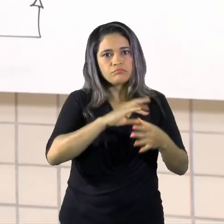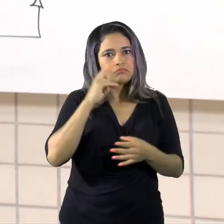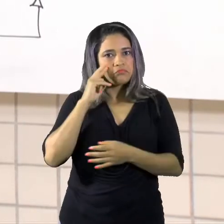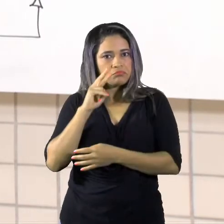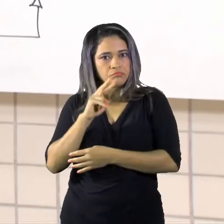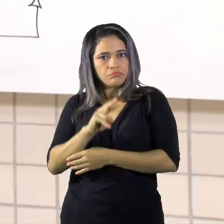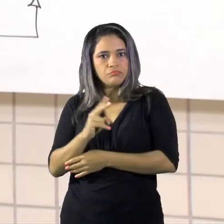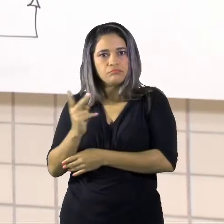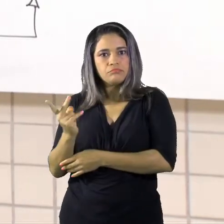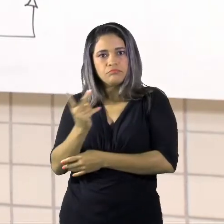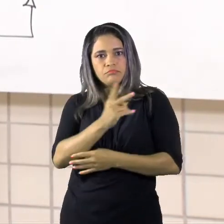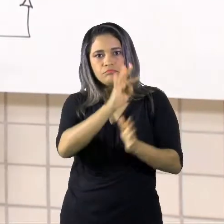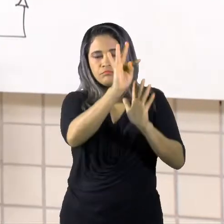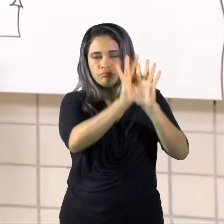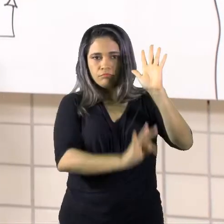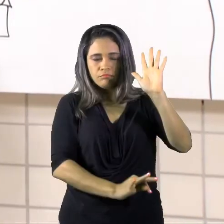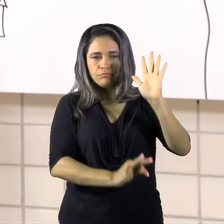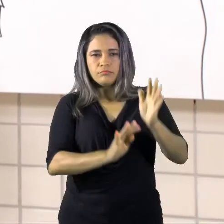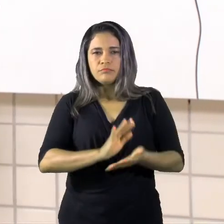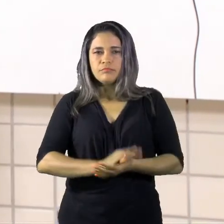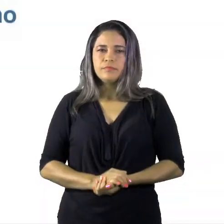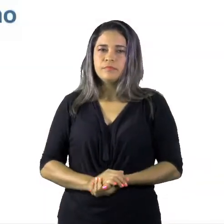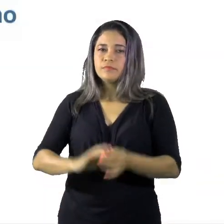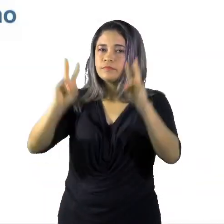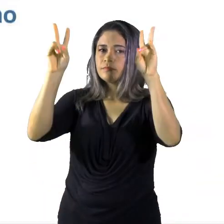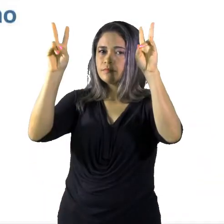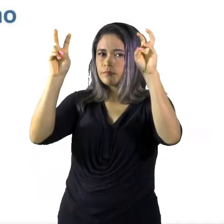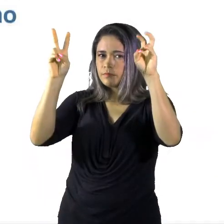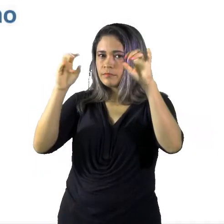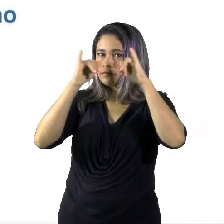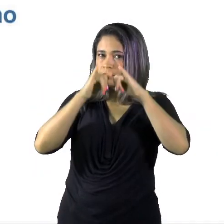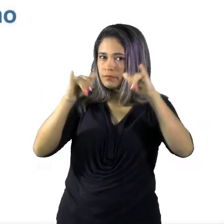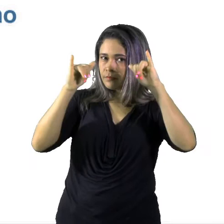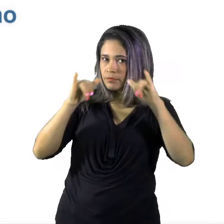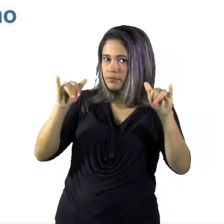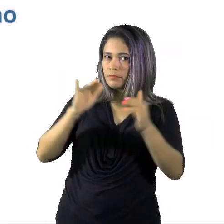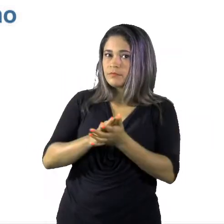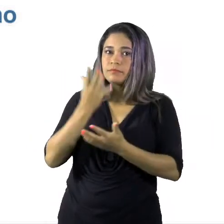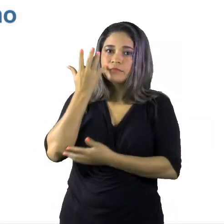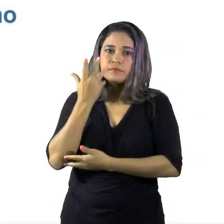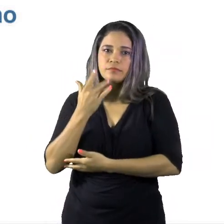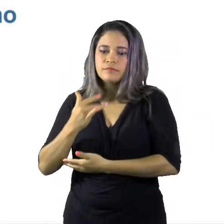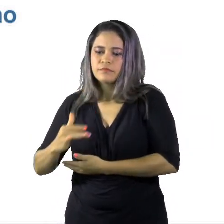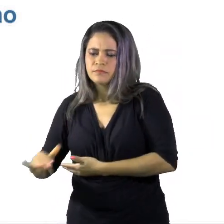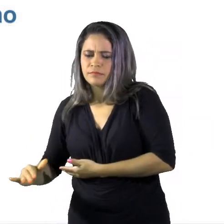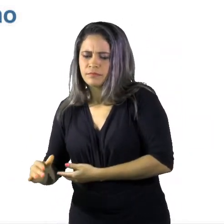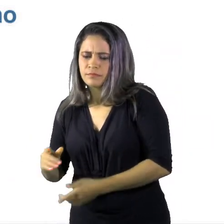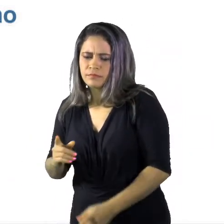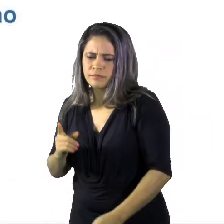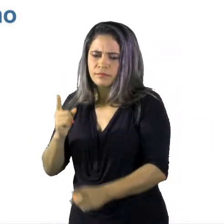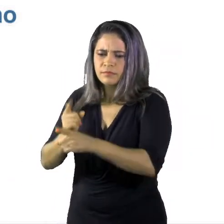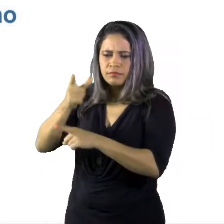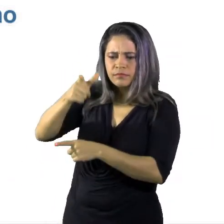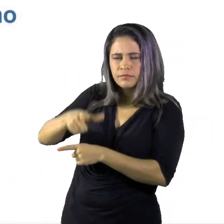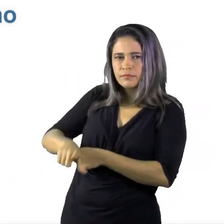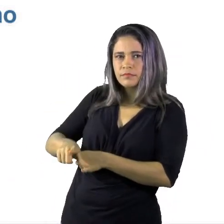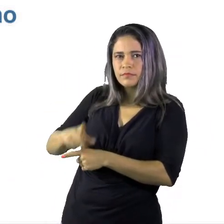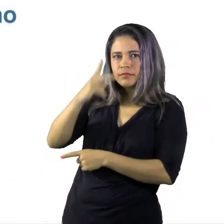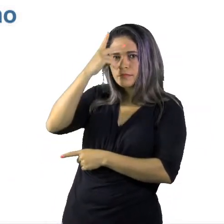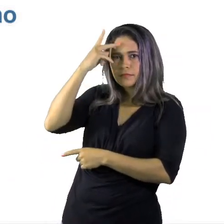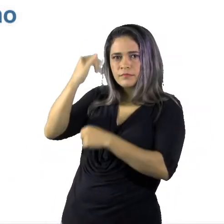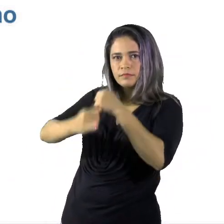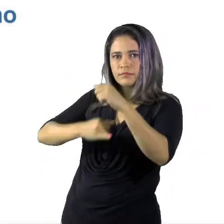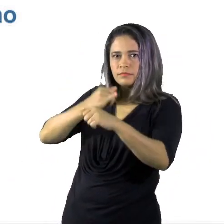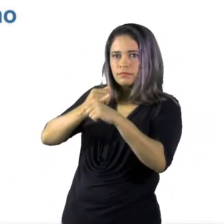esses textos. No título da notícia, crianças se reencontram, internautas